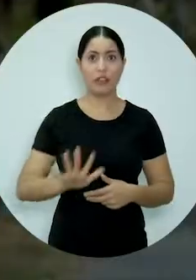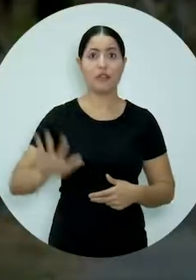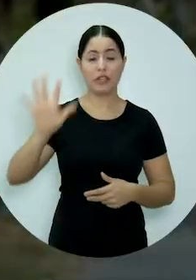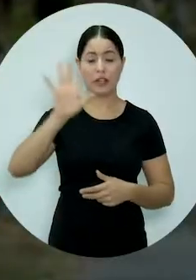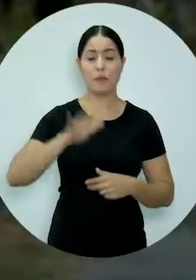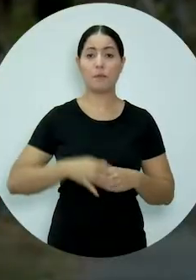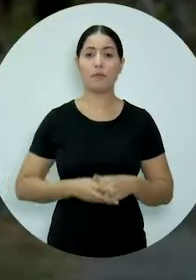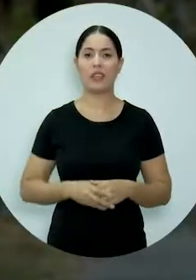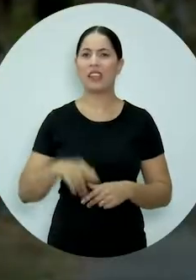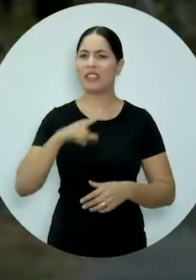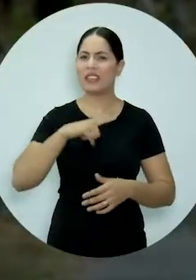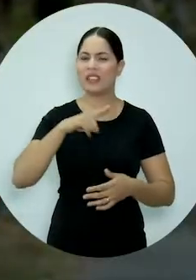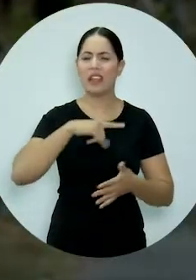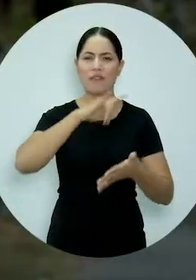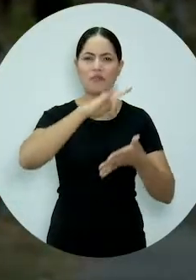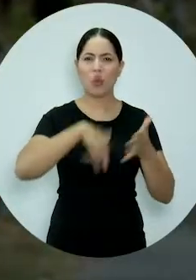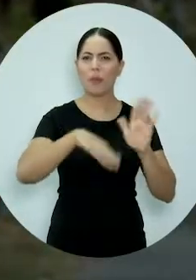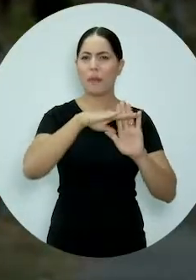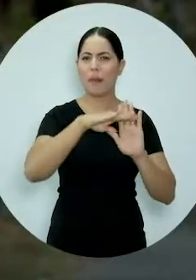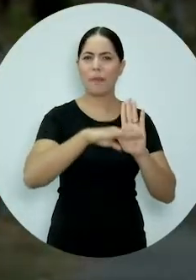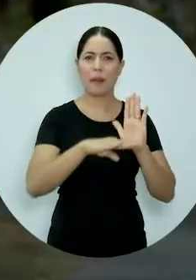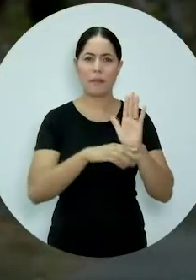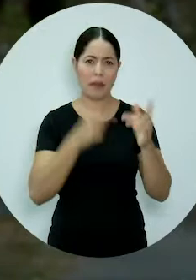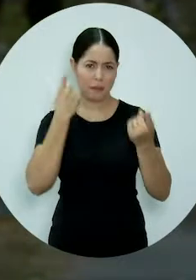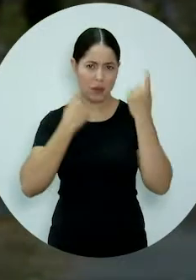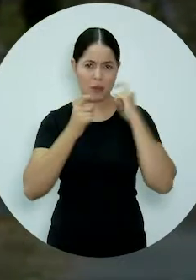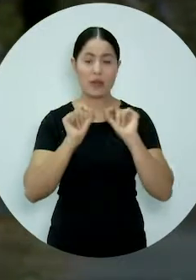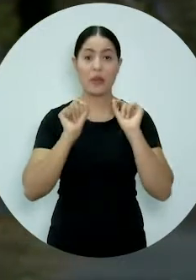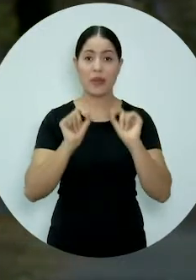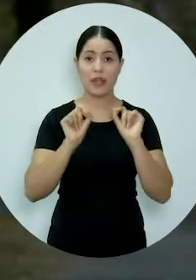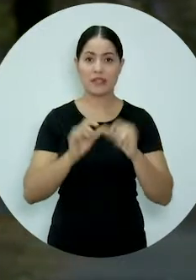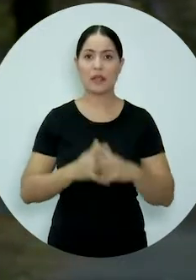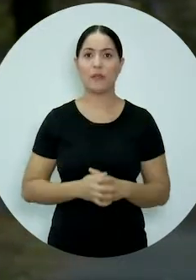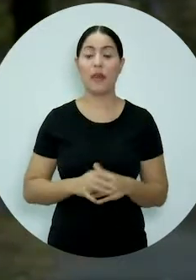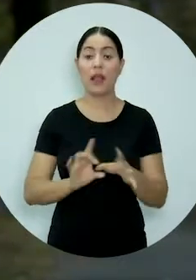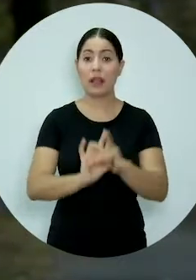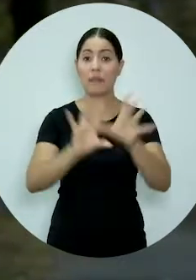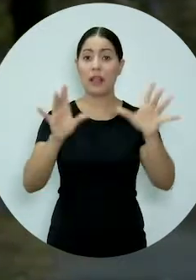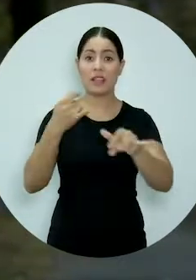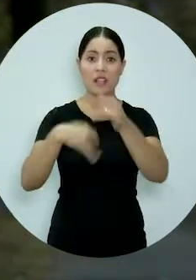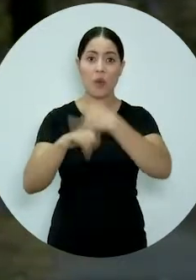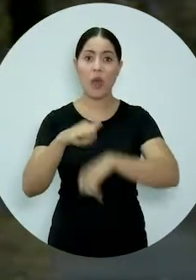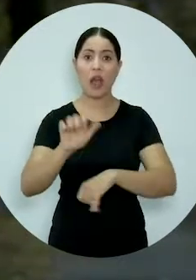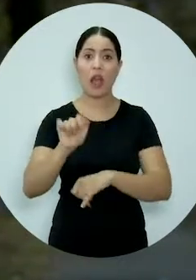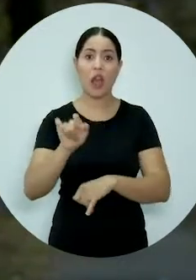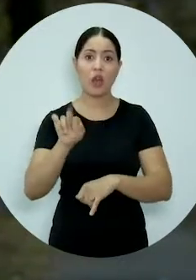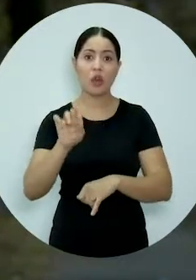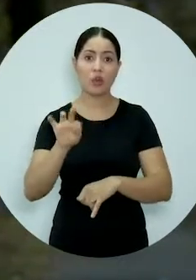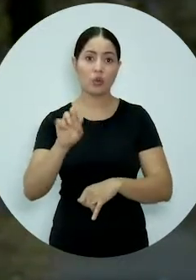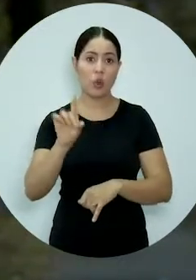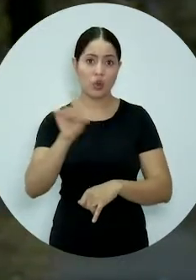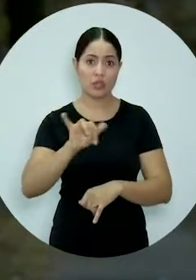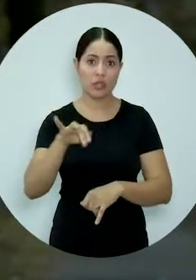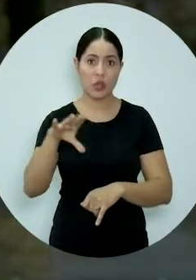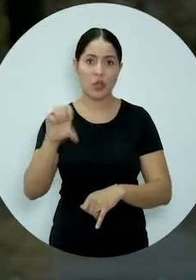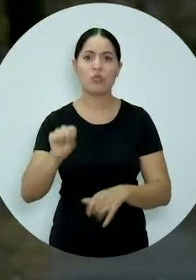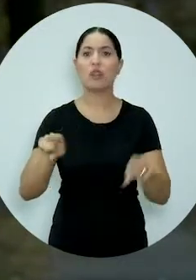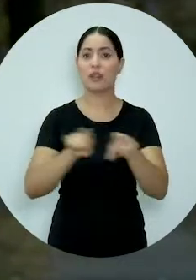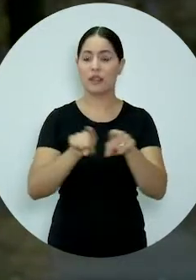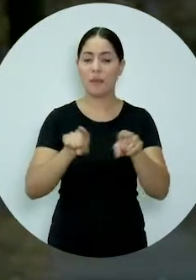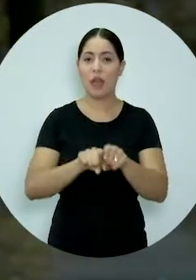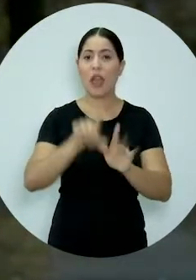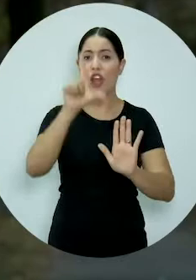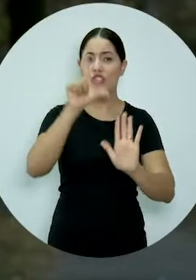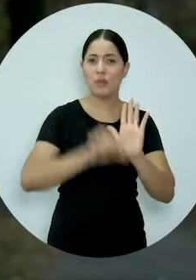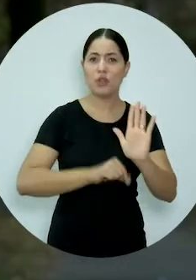A nota trouxe várias medidas do governo que geram preocupação, como a liberação de novos agrotóxicos, a redução das cadeiras